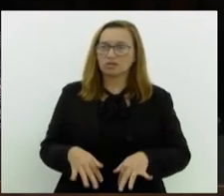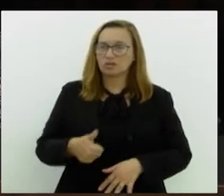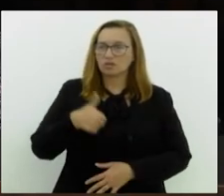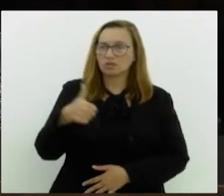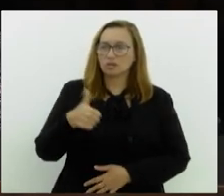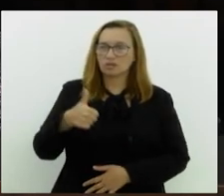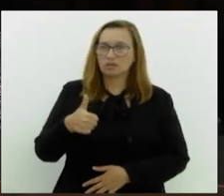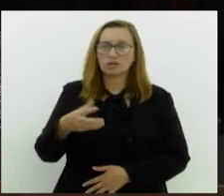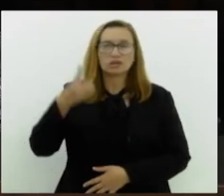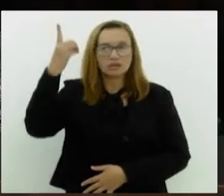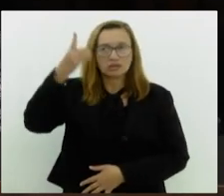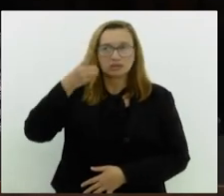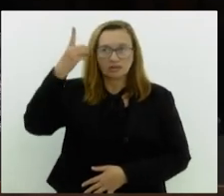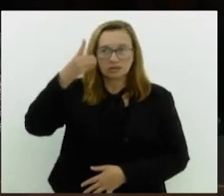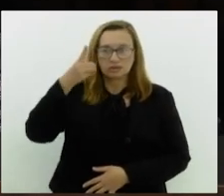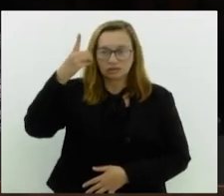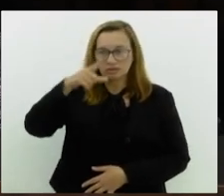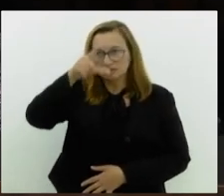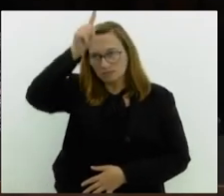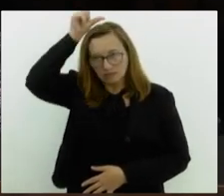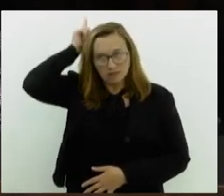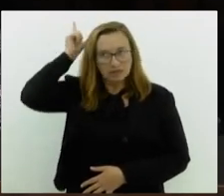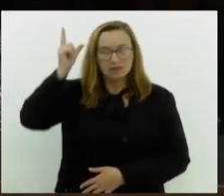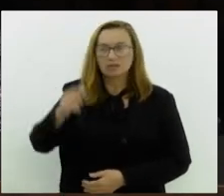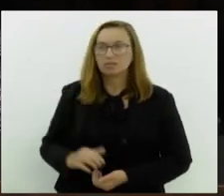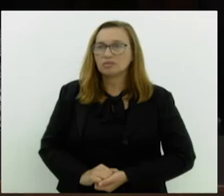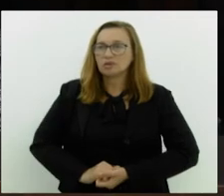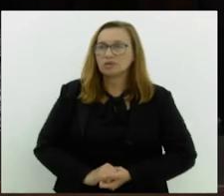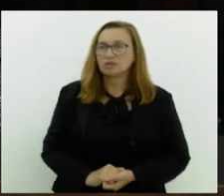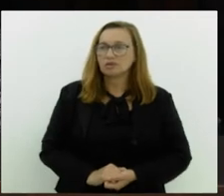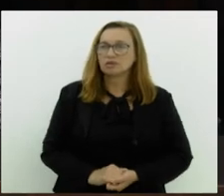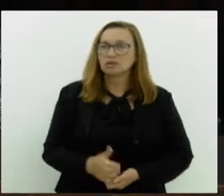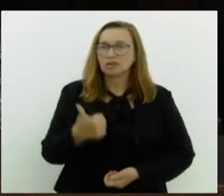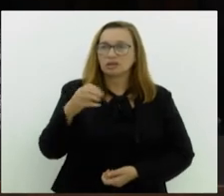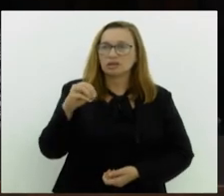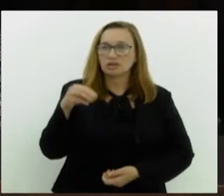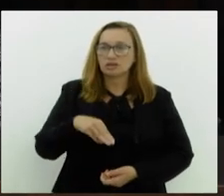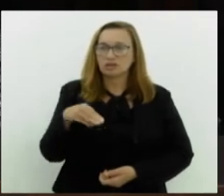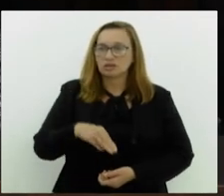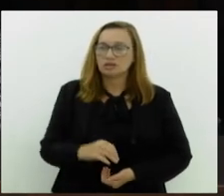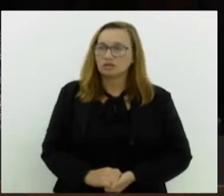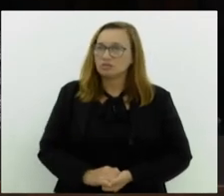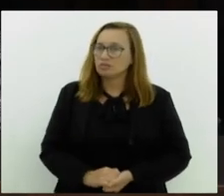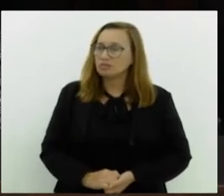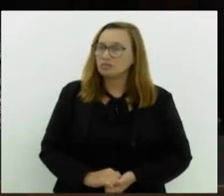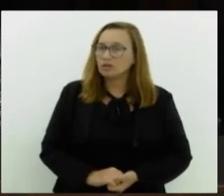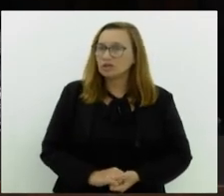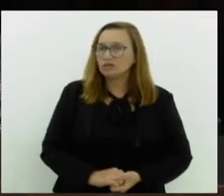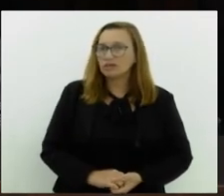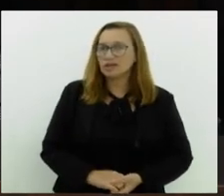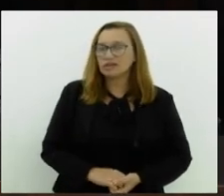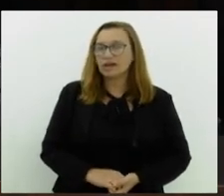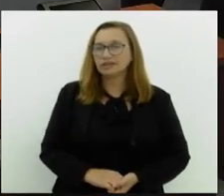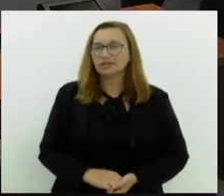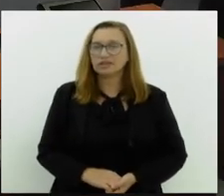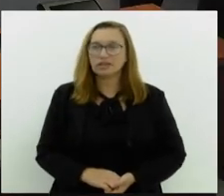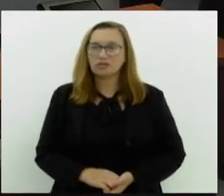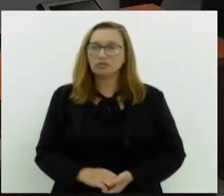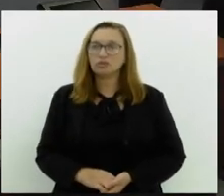orador inscrito, o nobre deputado Luiz Paulo. Vossa Excelência dispõe de 10 minutos do tempo regimental.